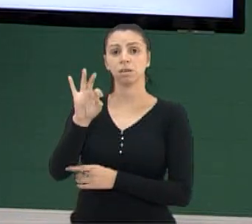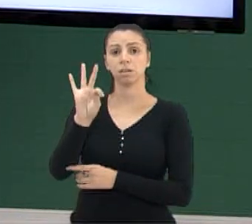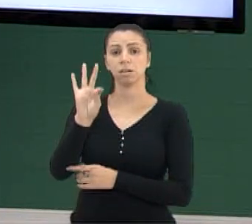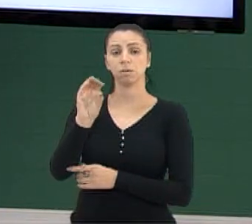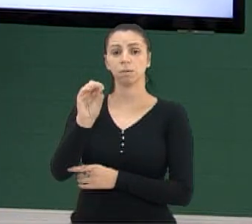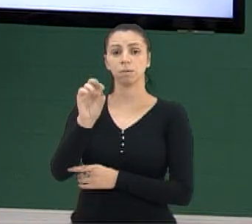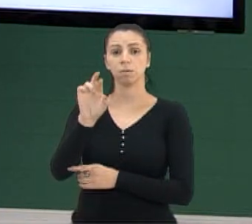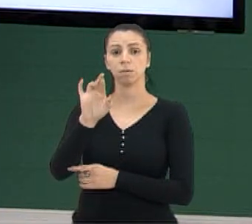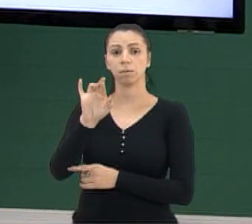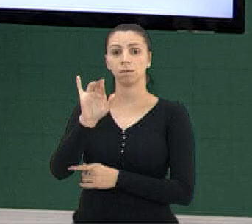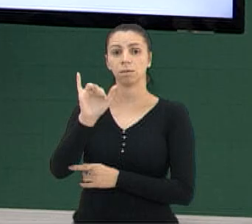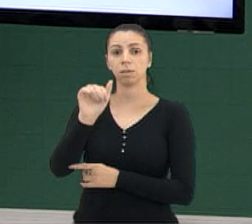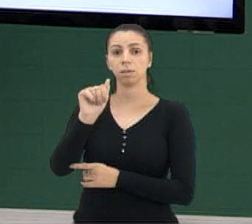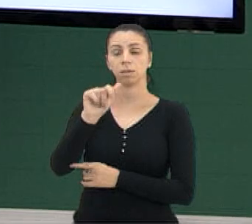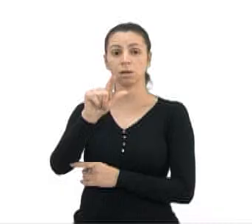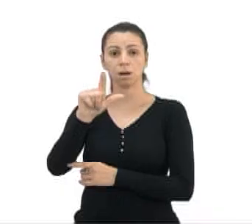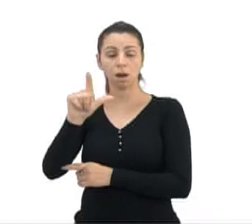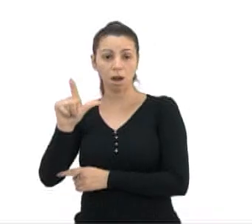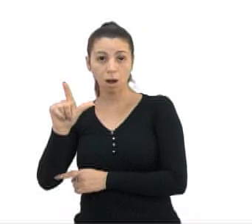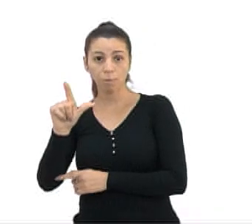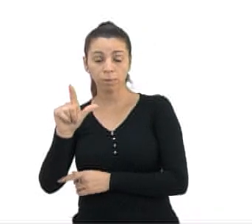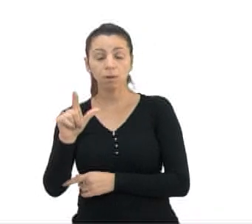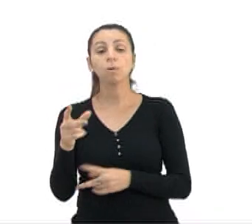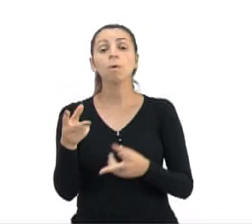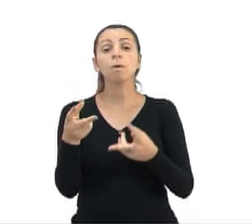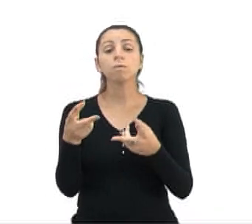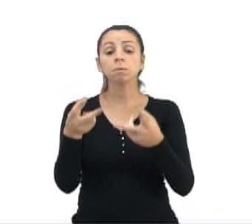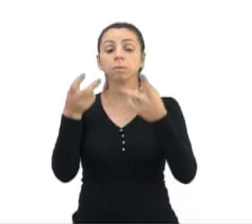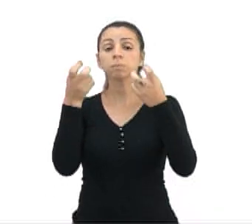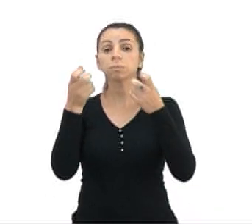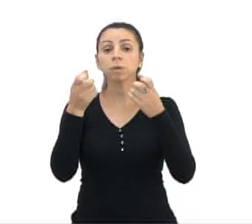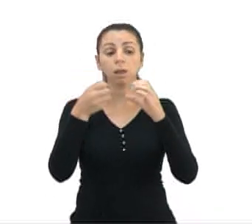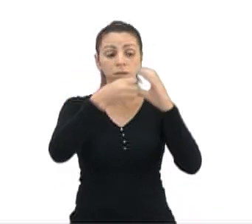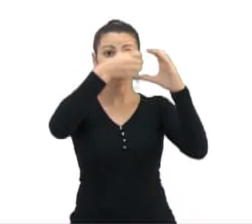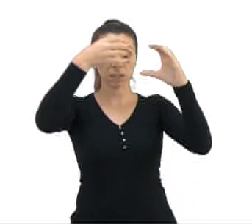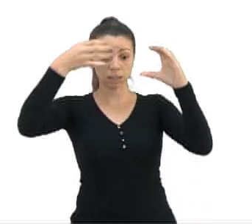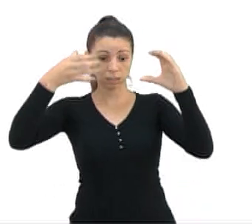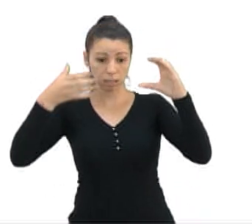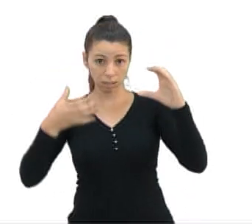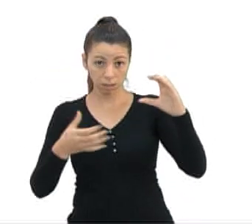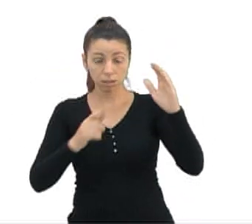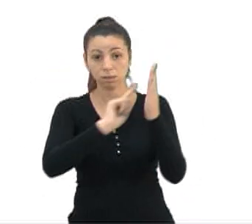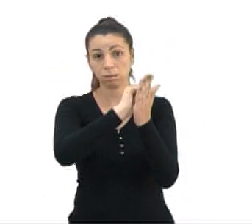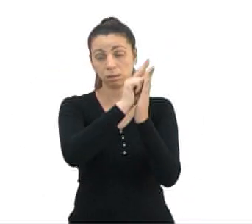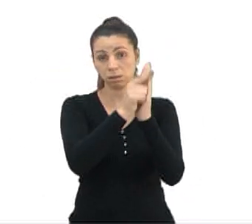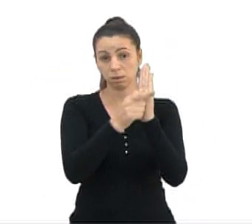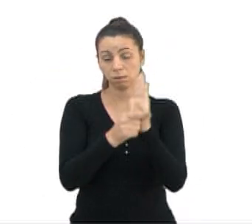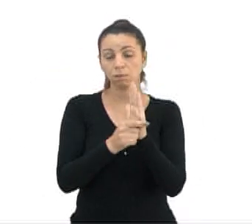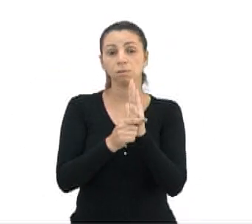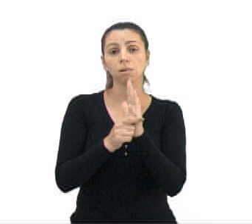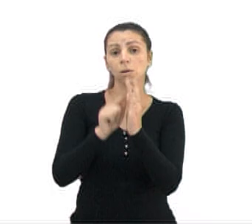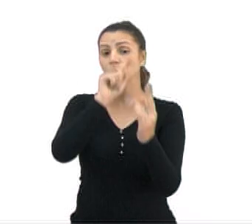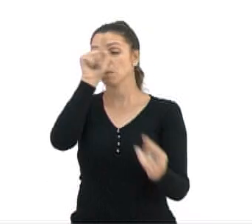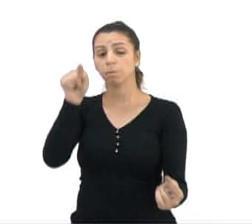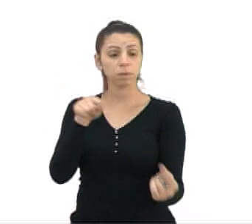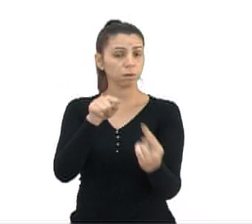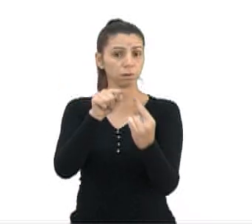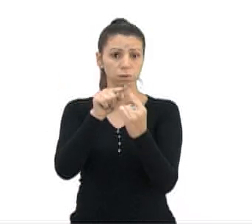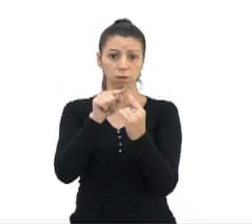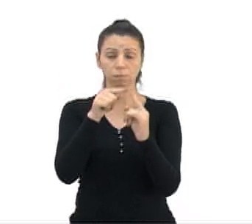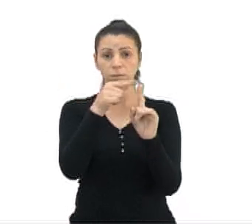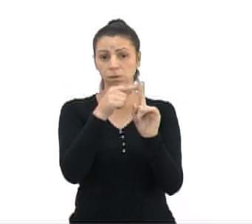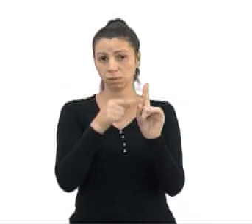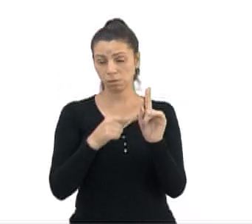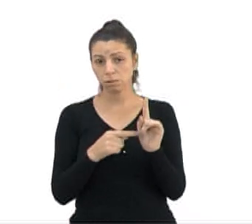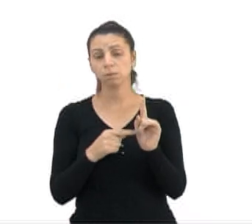nós vamos identificar as características desse gênero editorial, reconhecer o objetivo desse tipo de texto, então, para